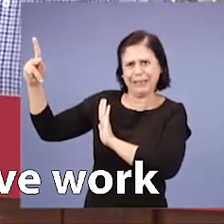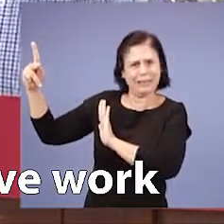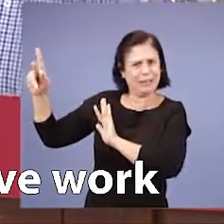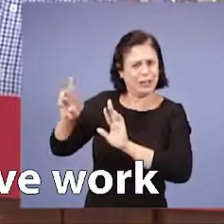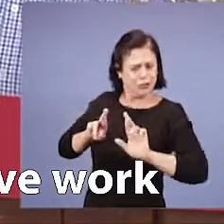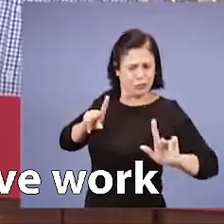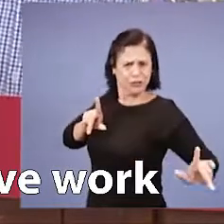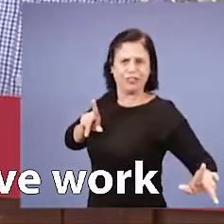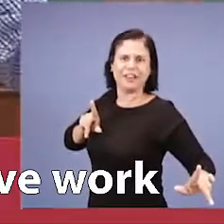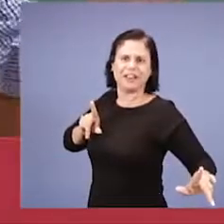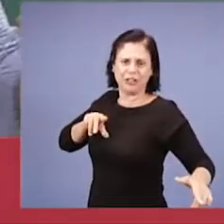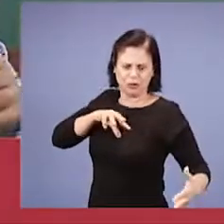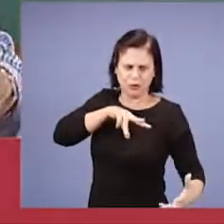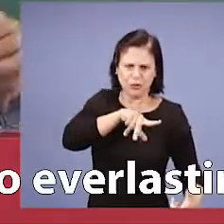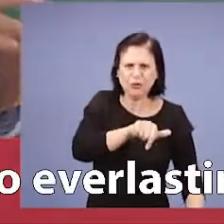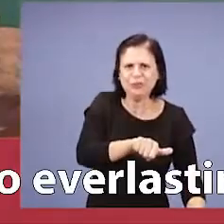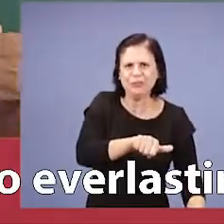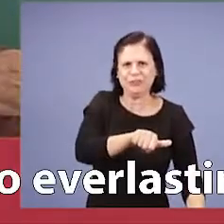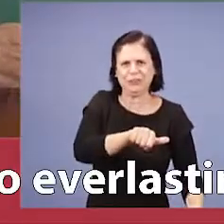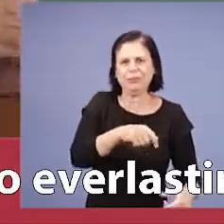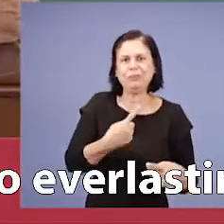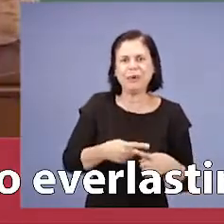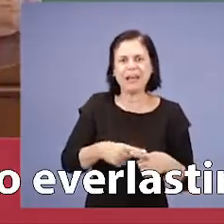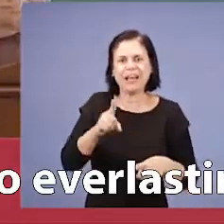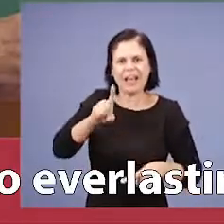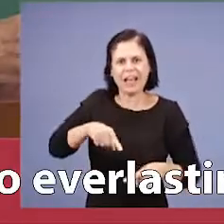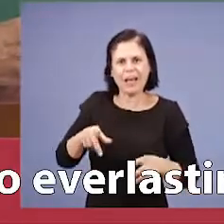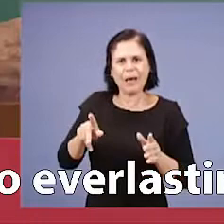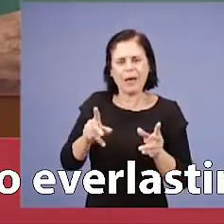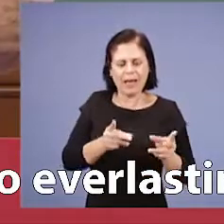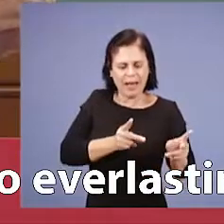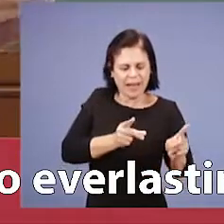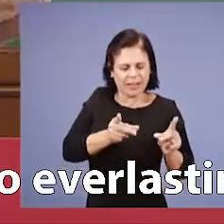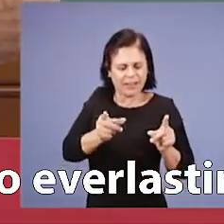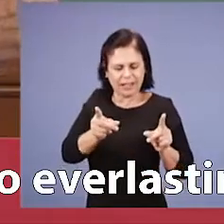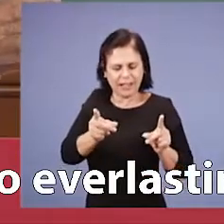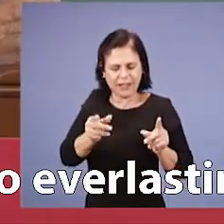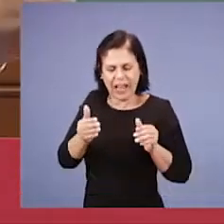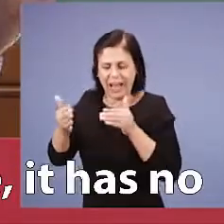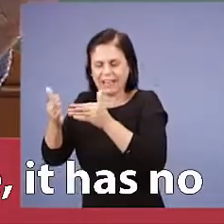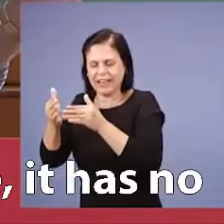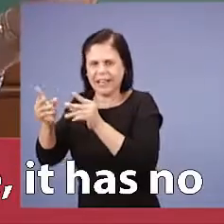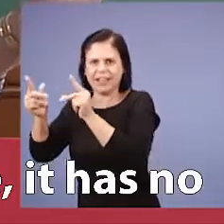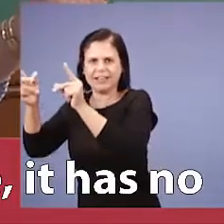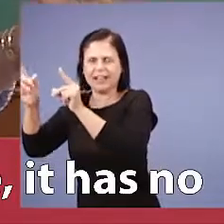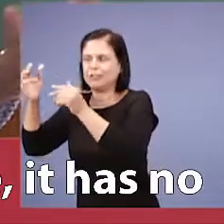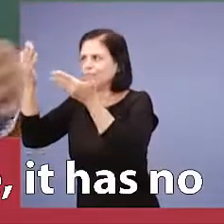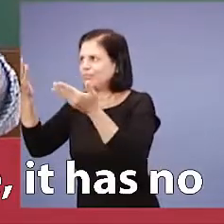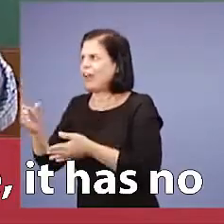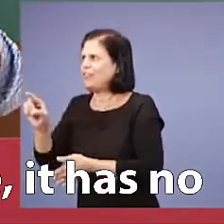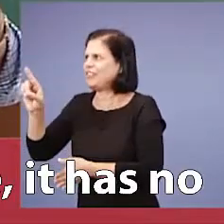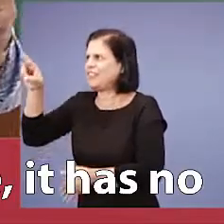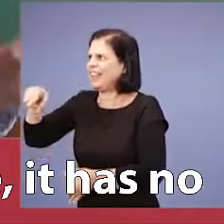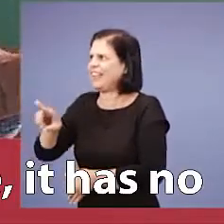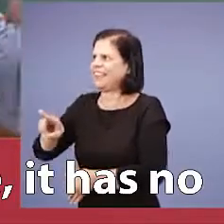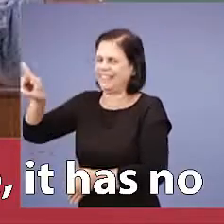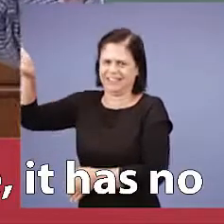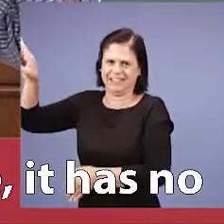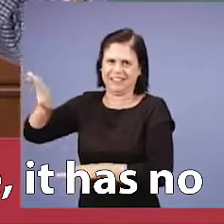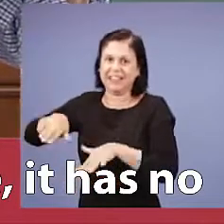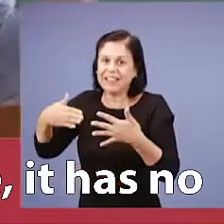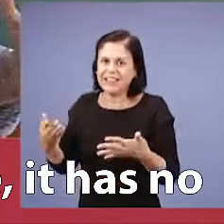ou da obra criadora é aquilo que é de eternidade a eternidade tu és deus então essa